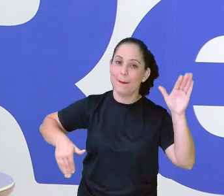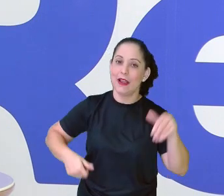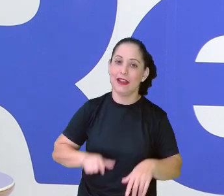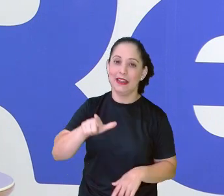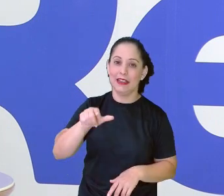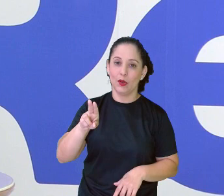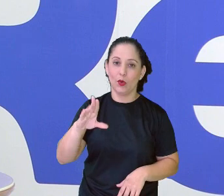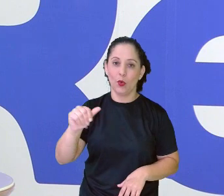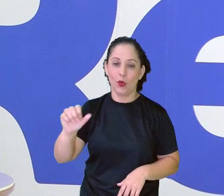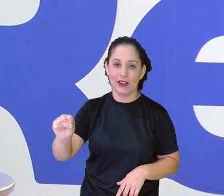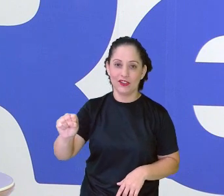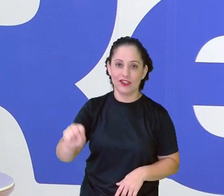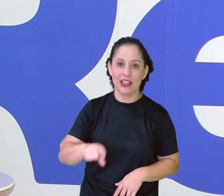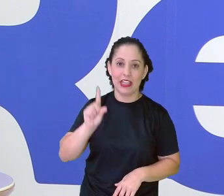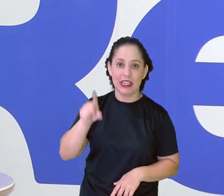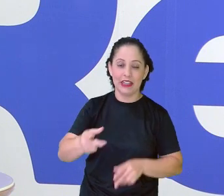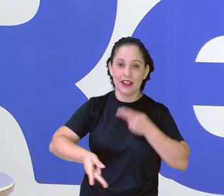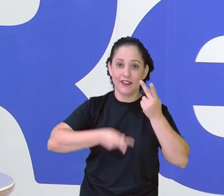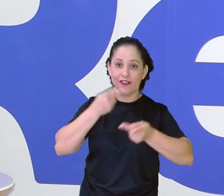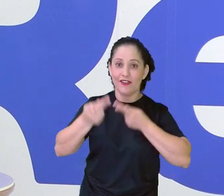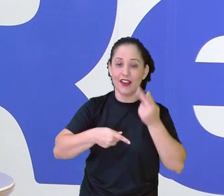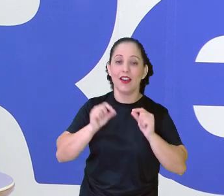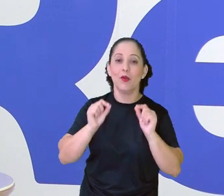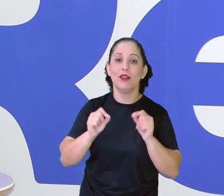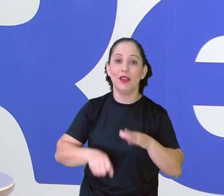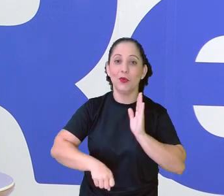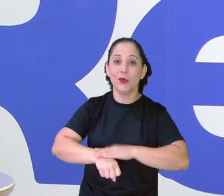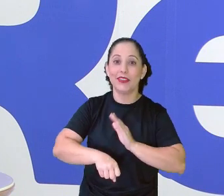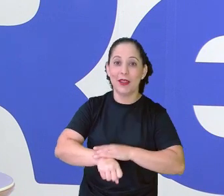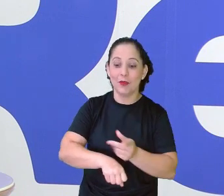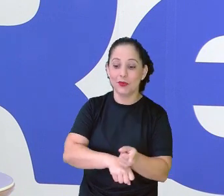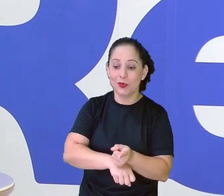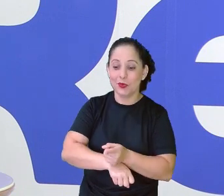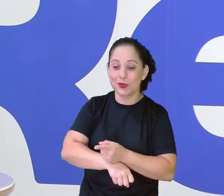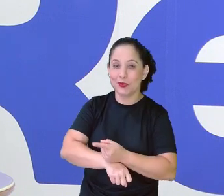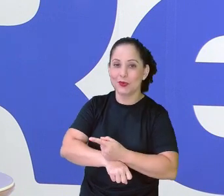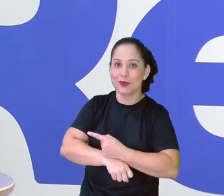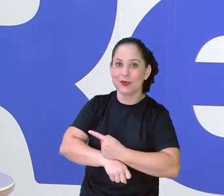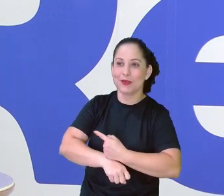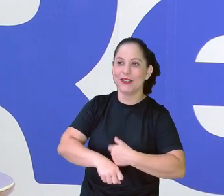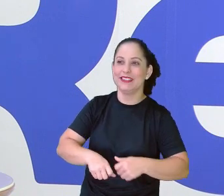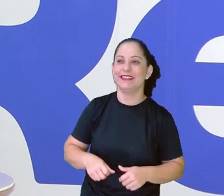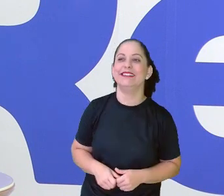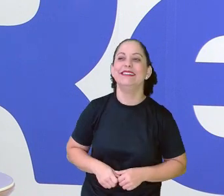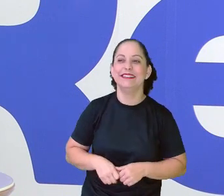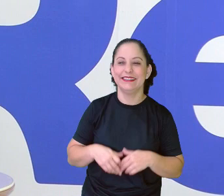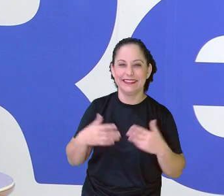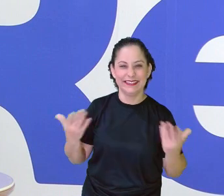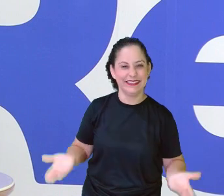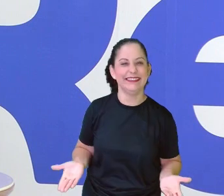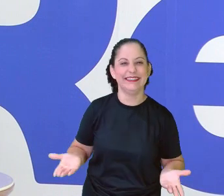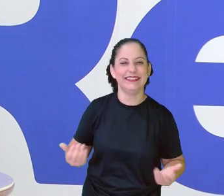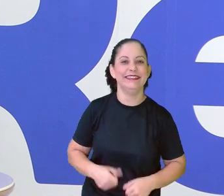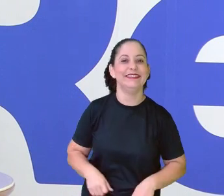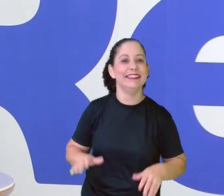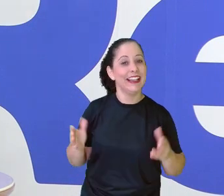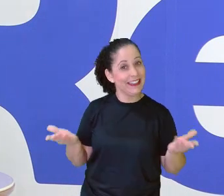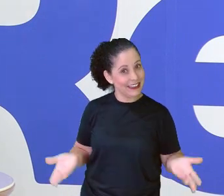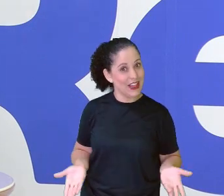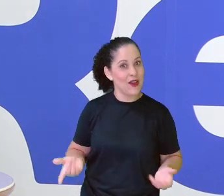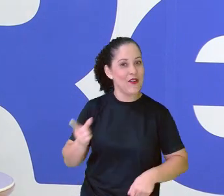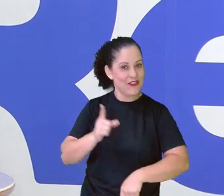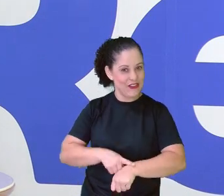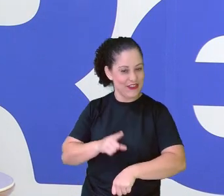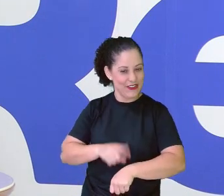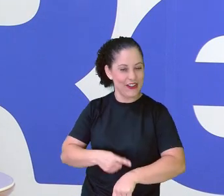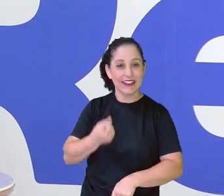eu acho que ele está com algum compromisso, que ele está aqui cronometrando o nosso tempo, viu? Lucas, que nossa isso, aula Lucas? termina às 9. A gente está vendo aqui